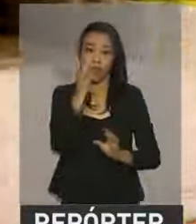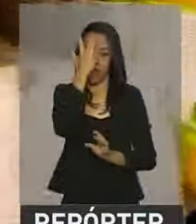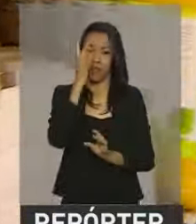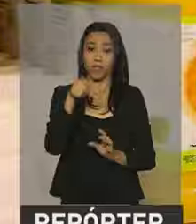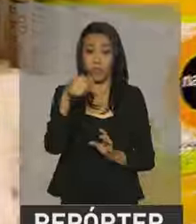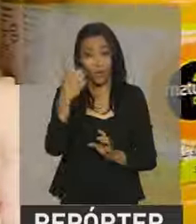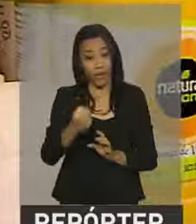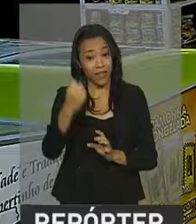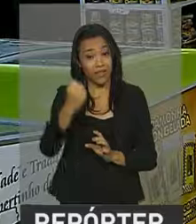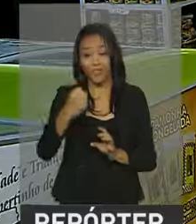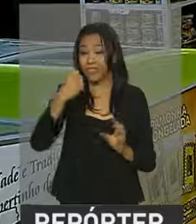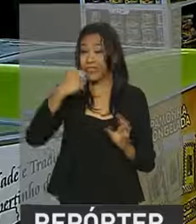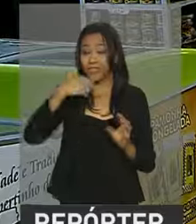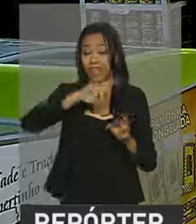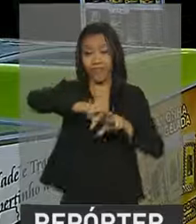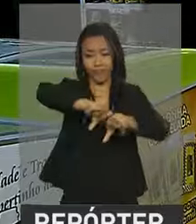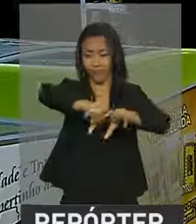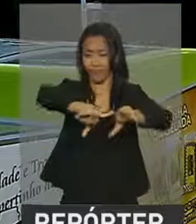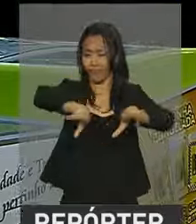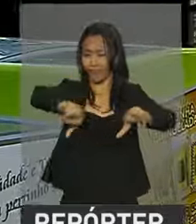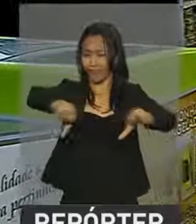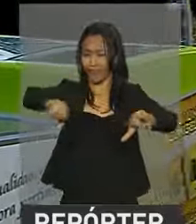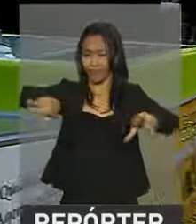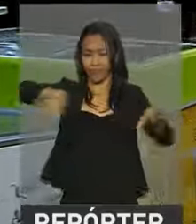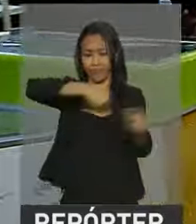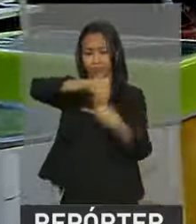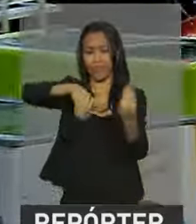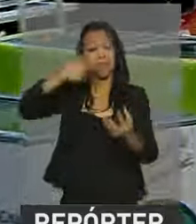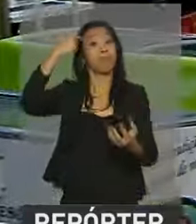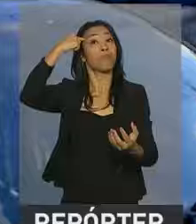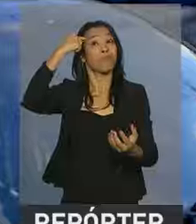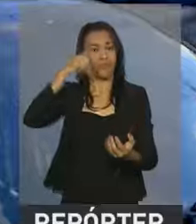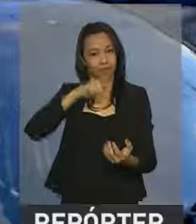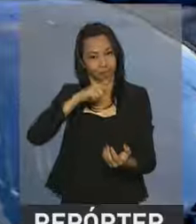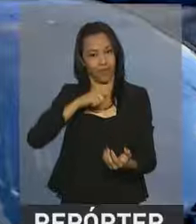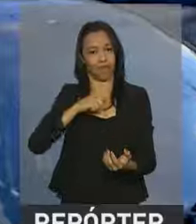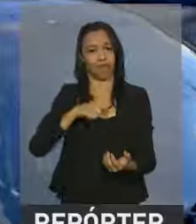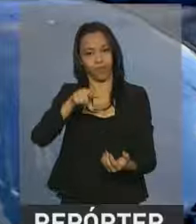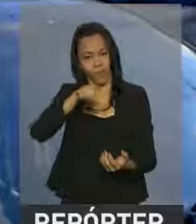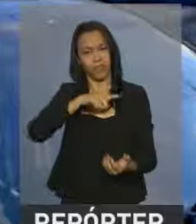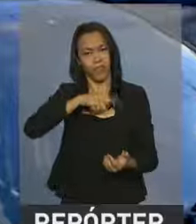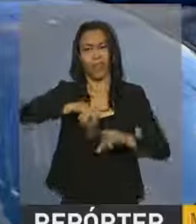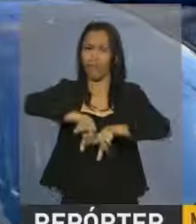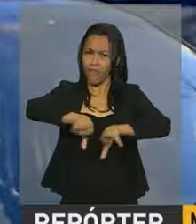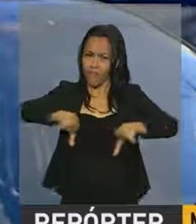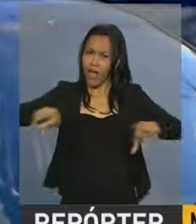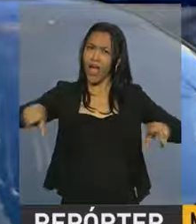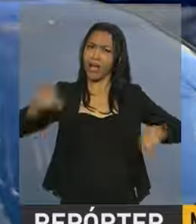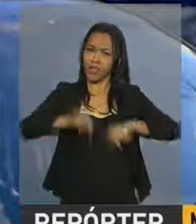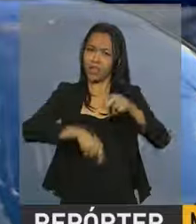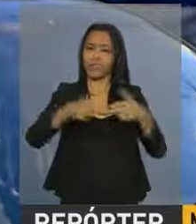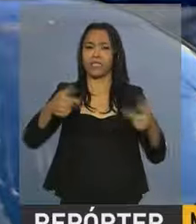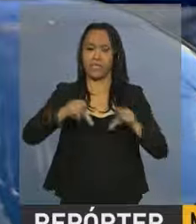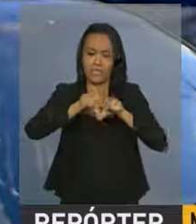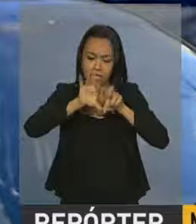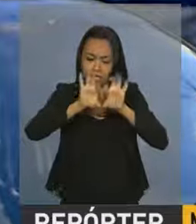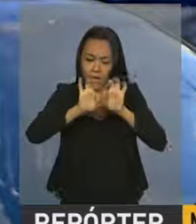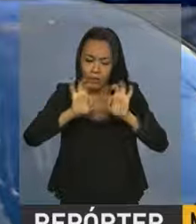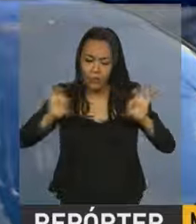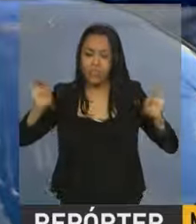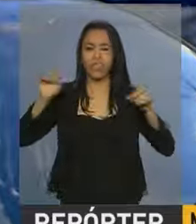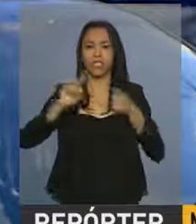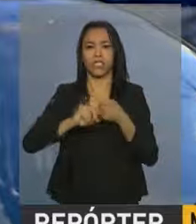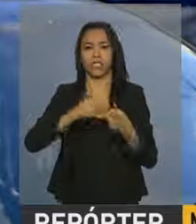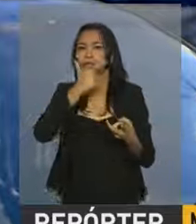o leite está presente em produtos que muita gente nem imagina tem vários produtos até salsicha presunto que